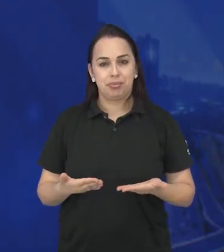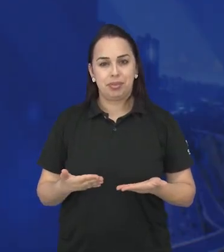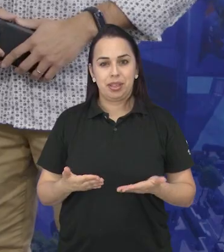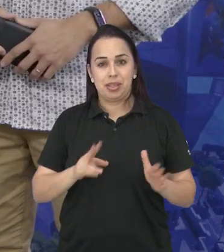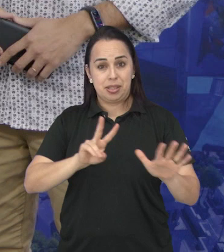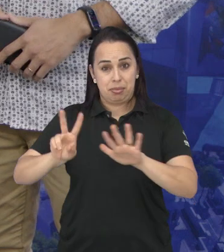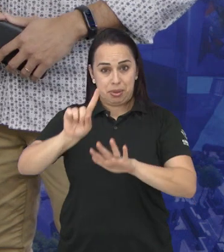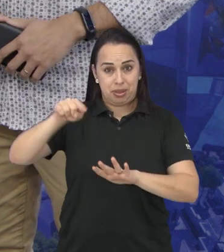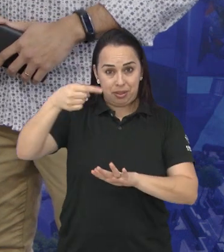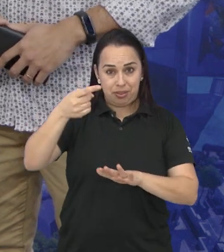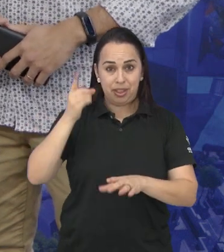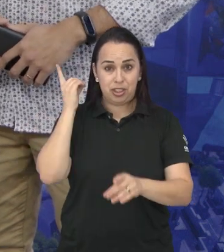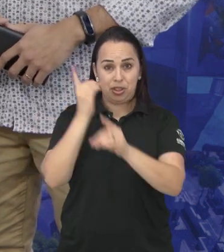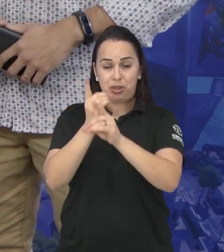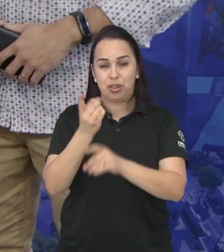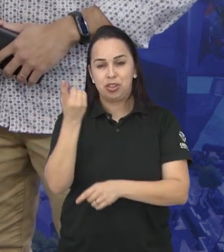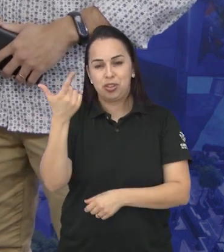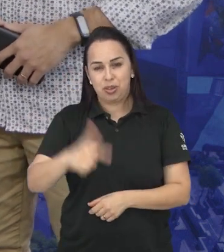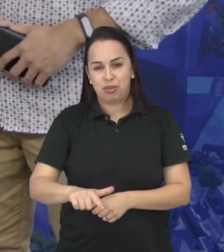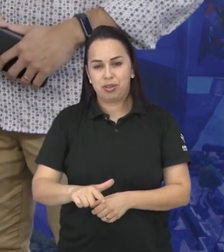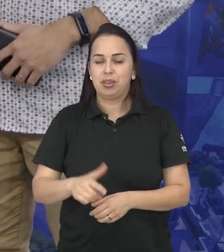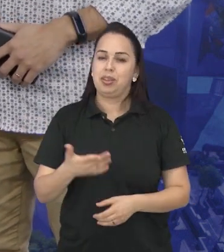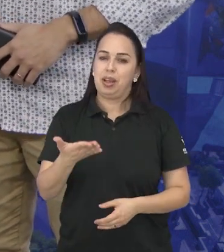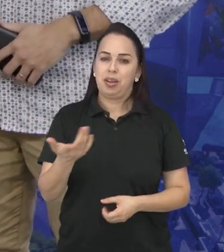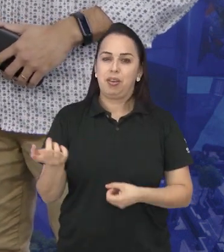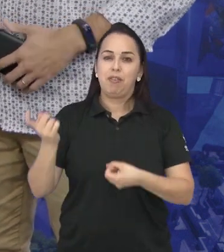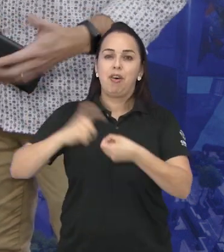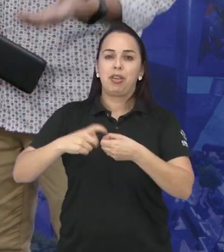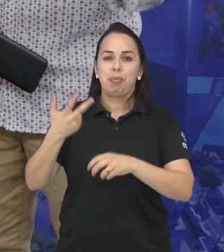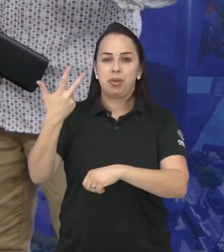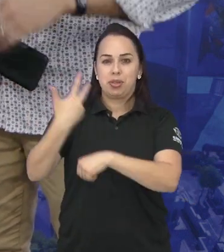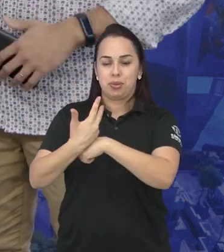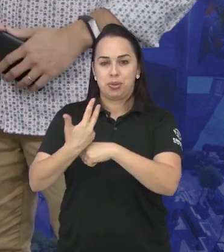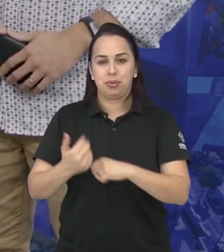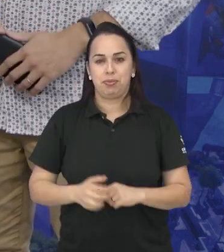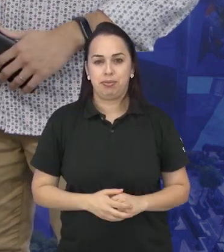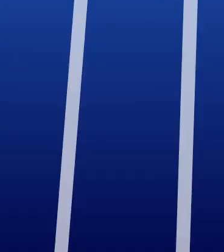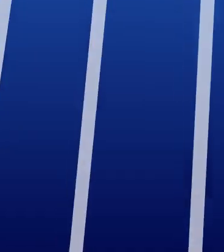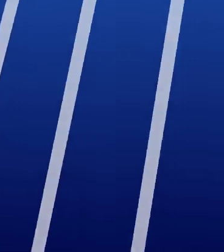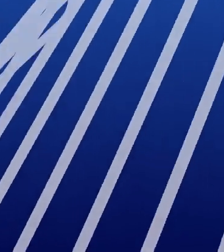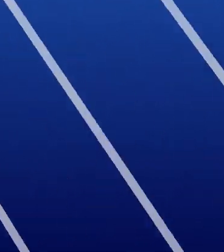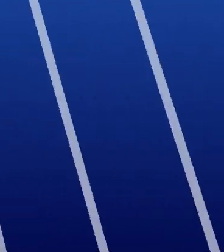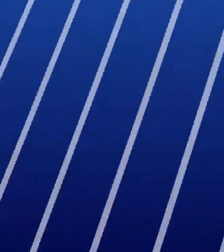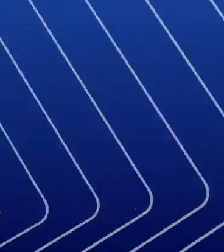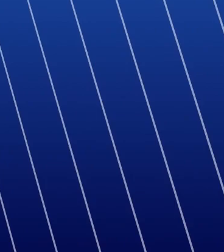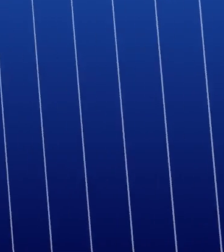É isso aí, pessoal. Até semana que vem com mais um Boletim Entrevista. É com vocês aí no estúdio.